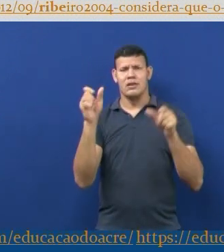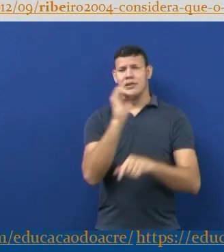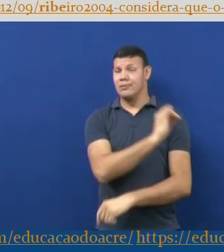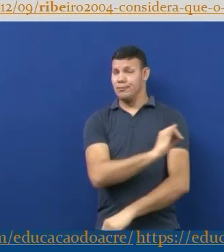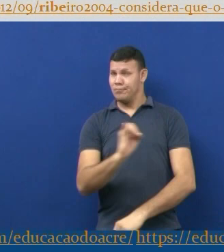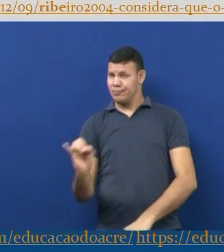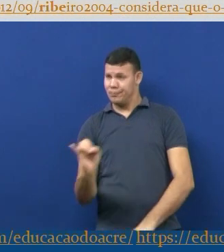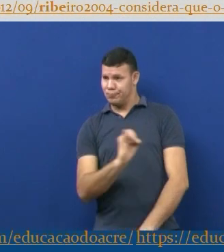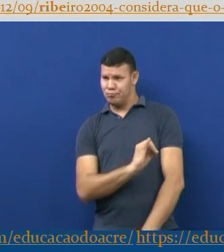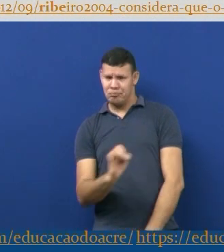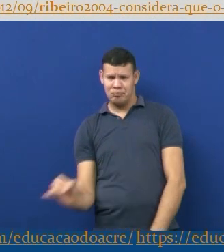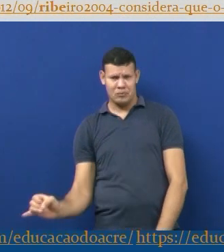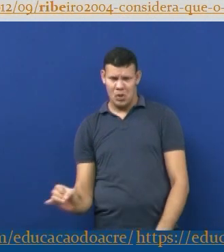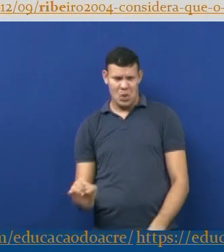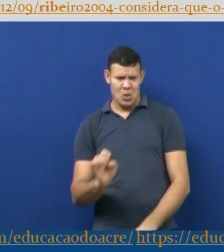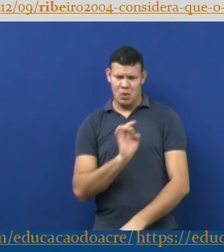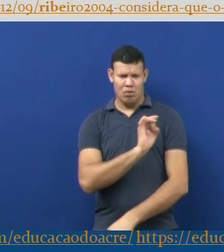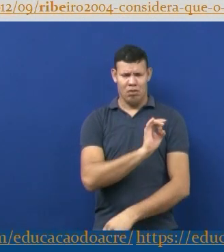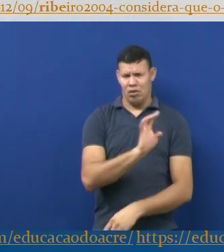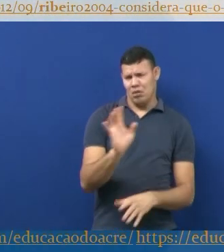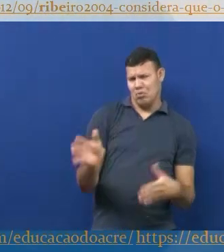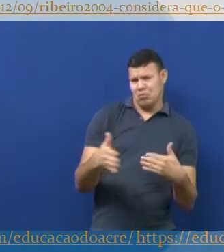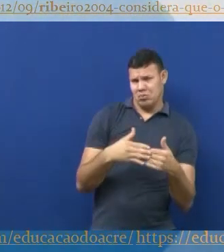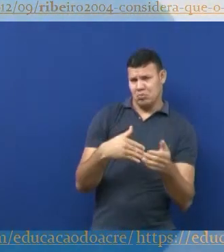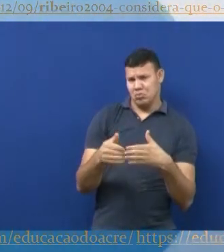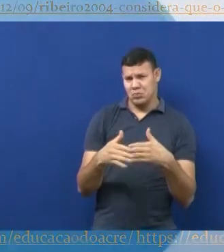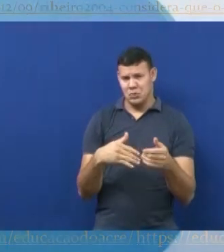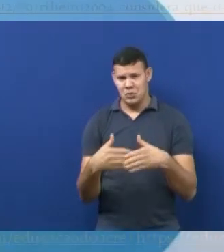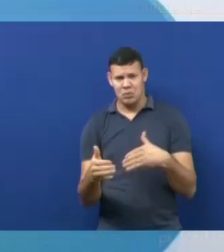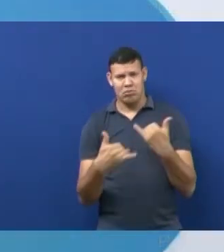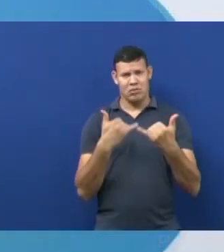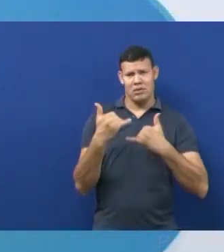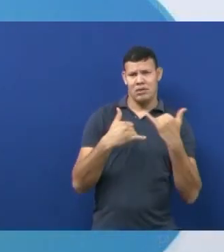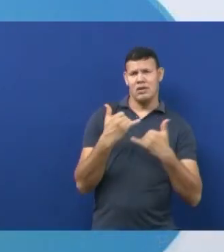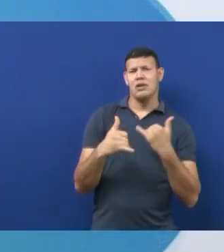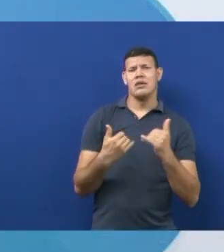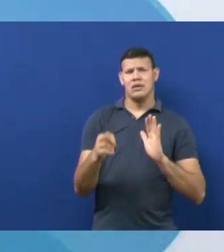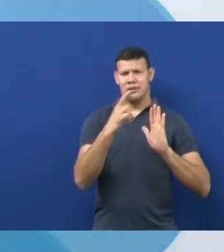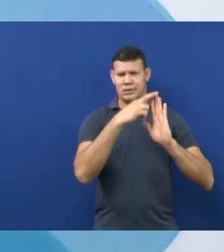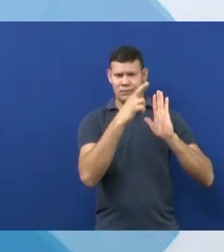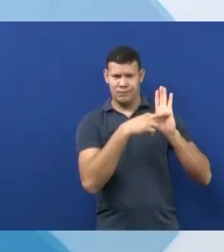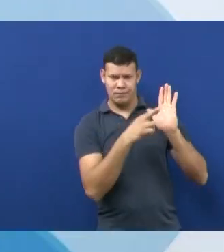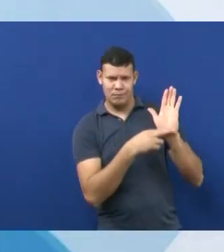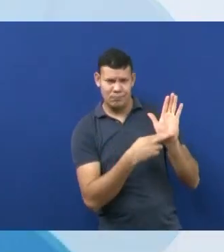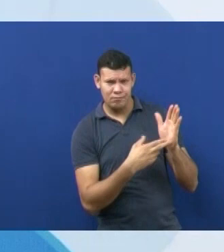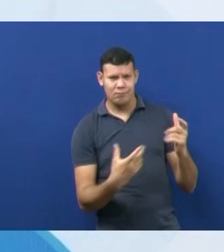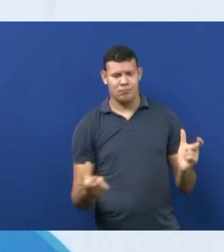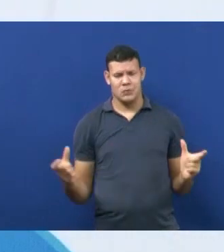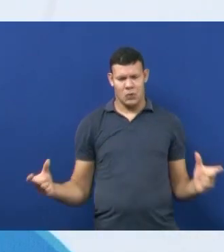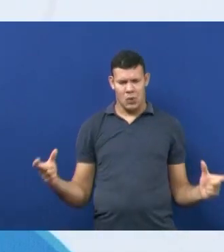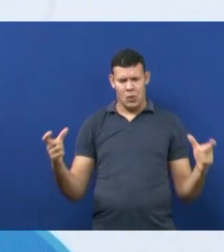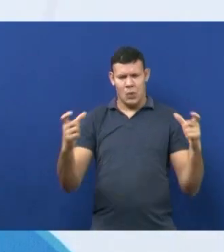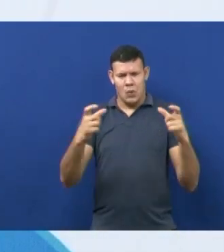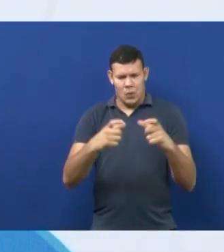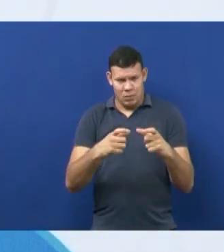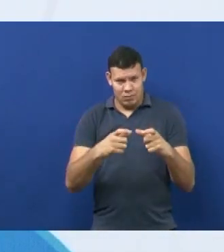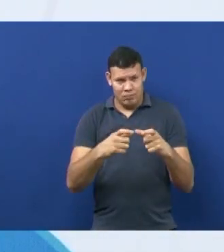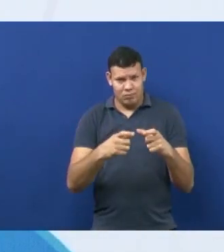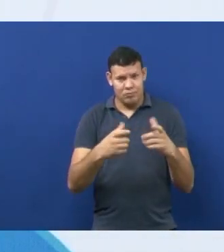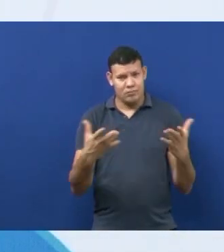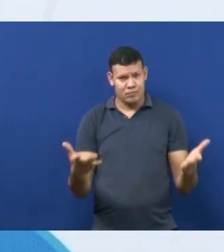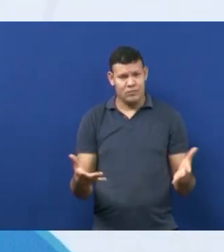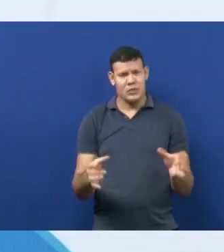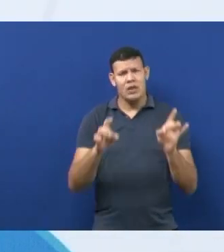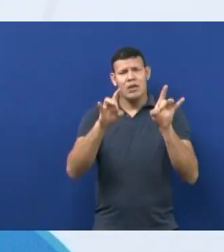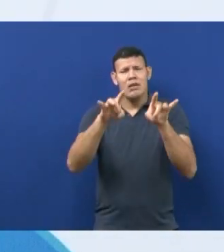instrução, como todo e qualquer jogo, tem as suas regras, tem as suas limitações e você não pode fugir dessas regras. E